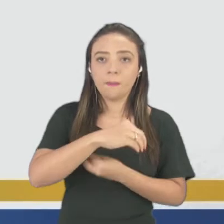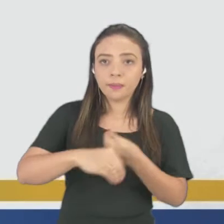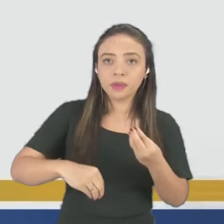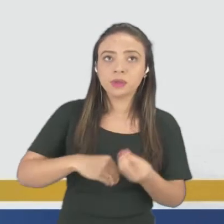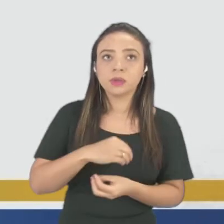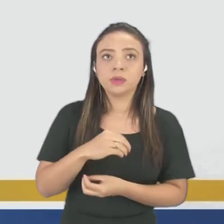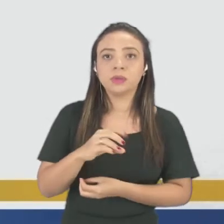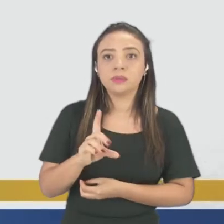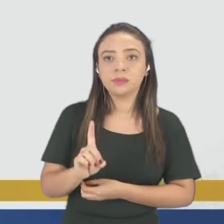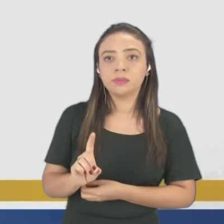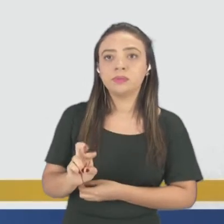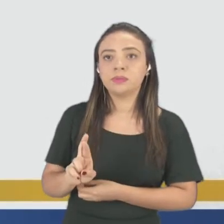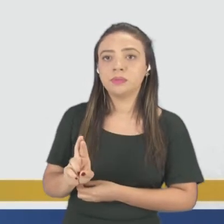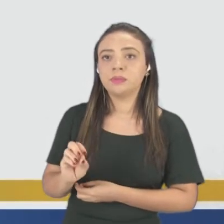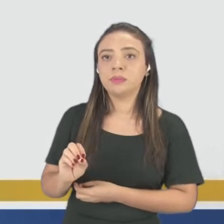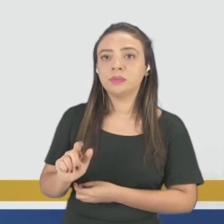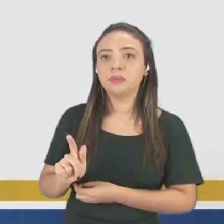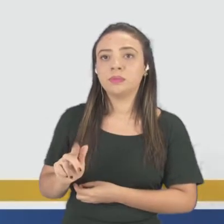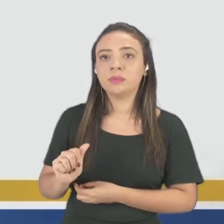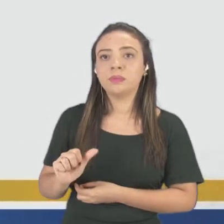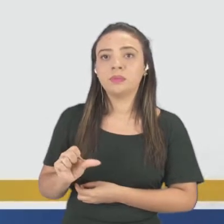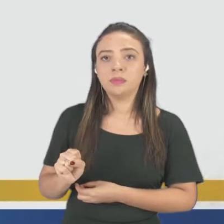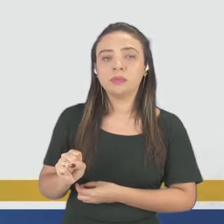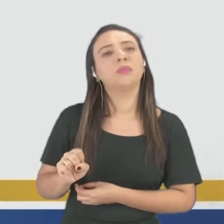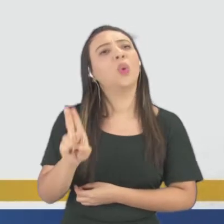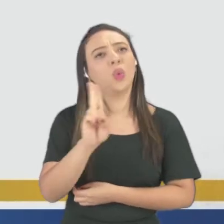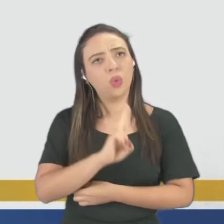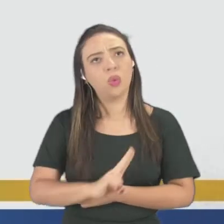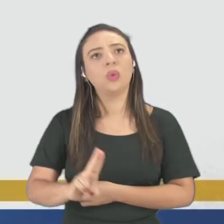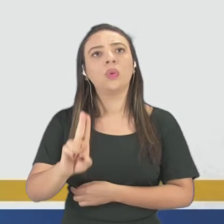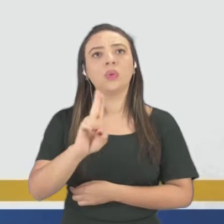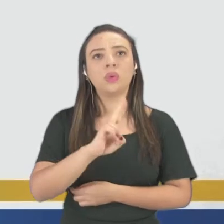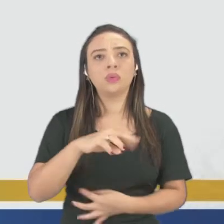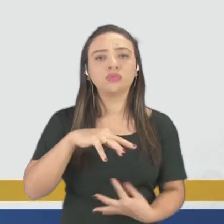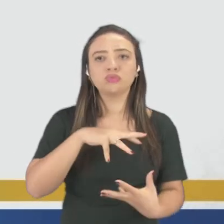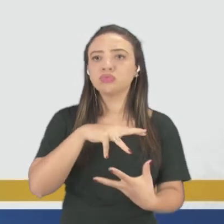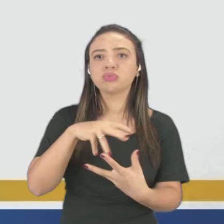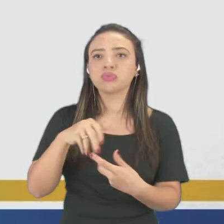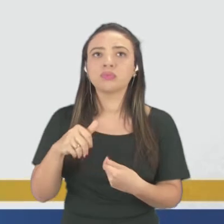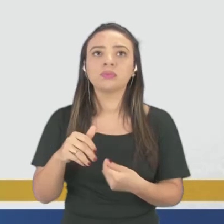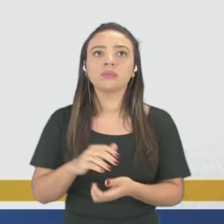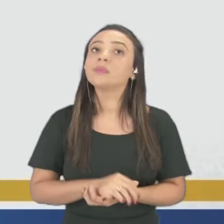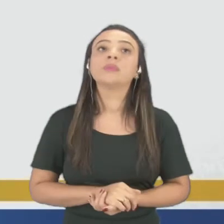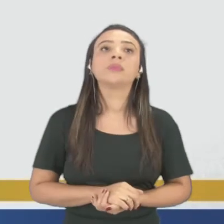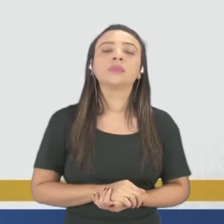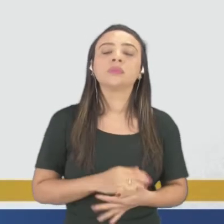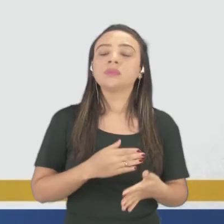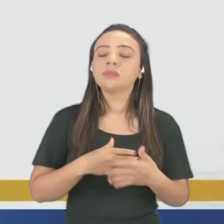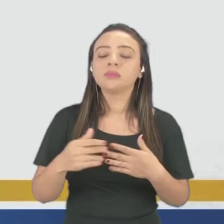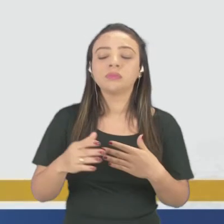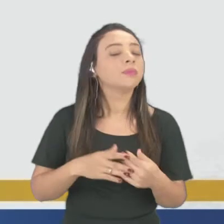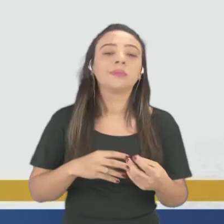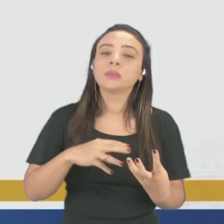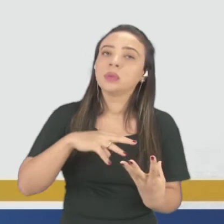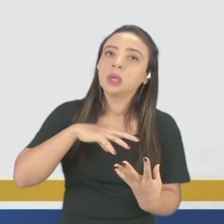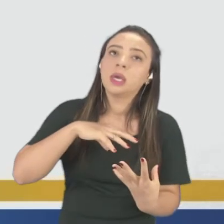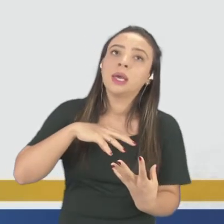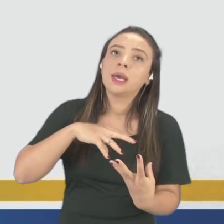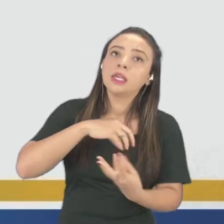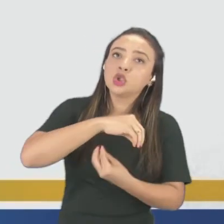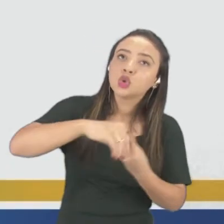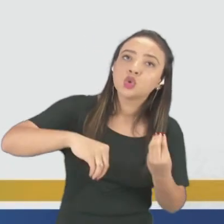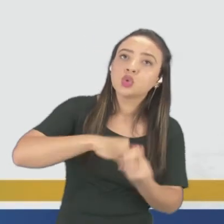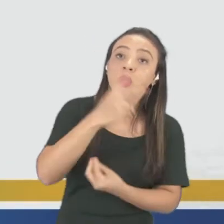que são as drogas isso mesmo pessoal essas drogas aí utilizadas aí no mundo aí tá droga toda e qualquer substância